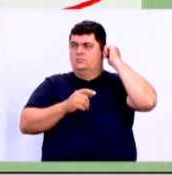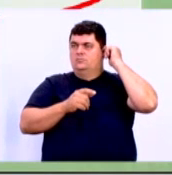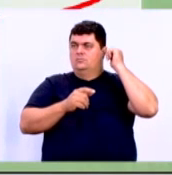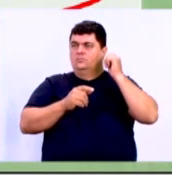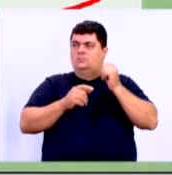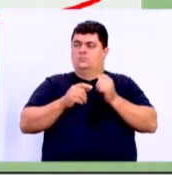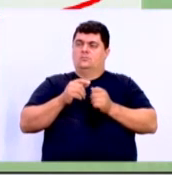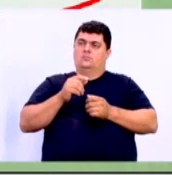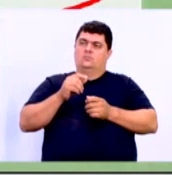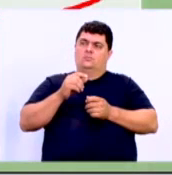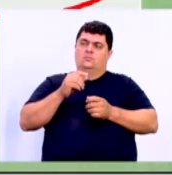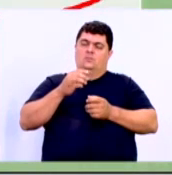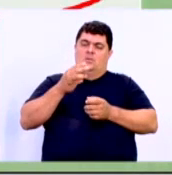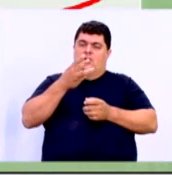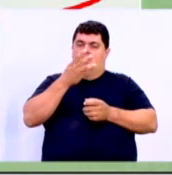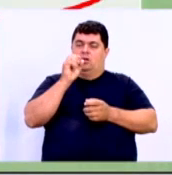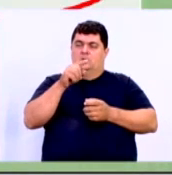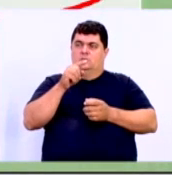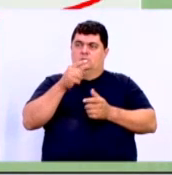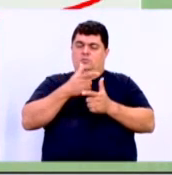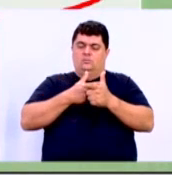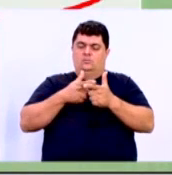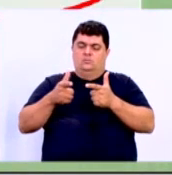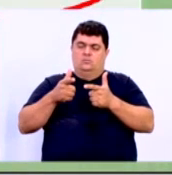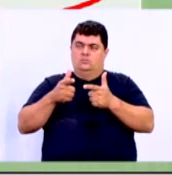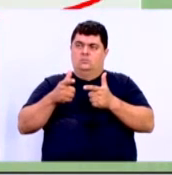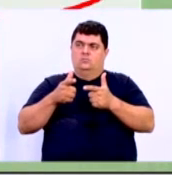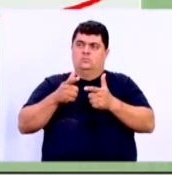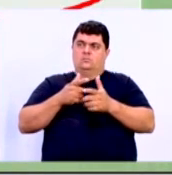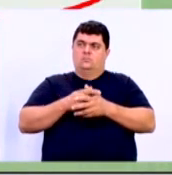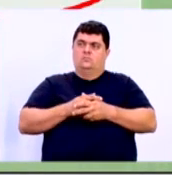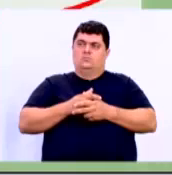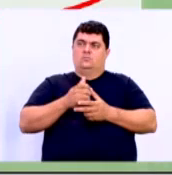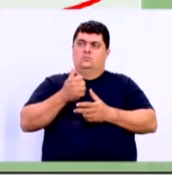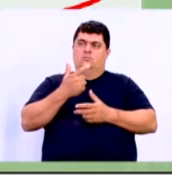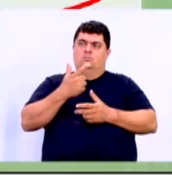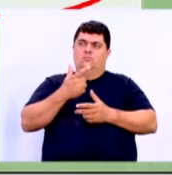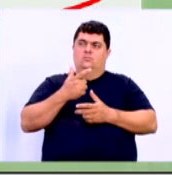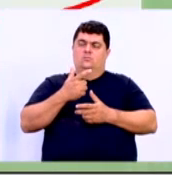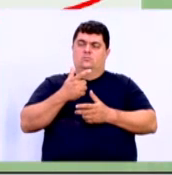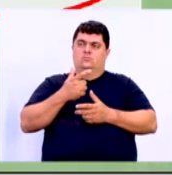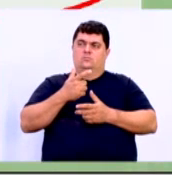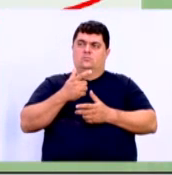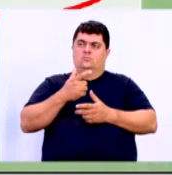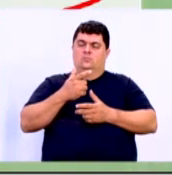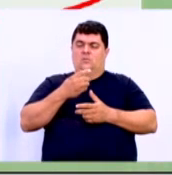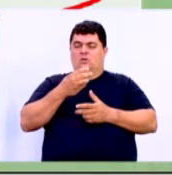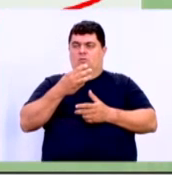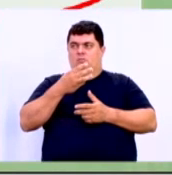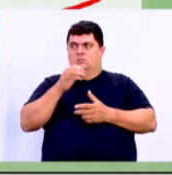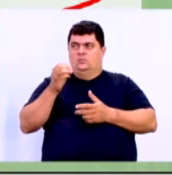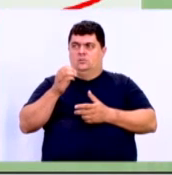Quantidade produzida, 3.000. Então o que a gente fez? 12 dividido por 3.000,